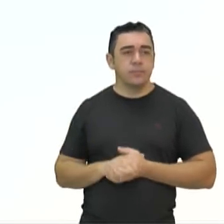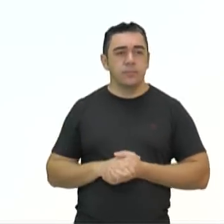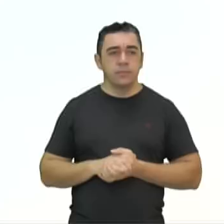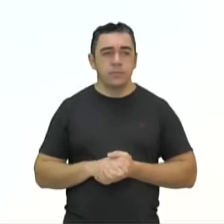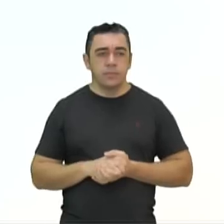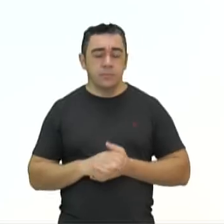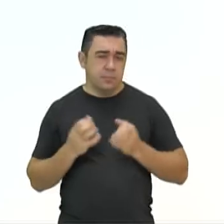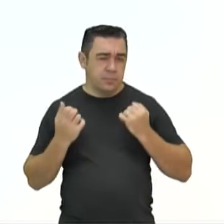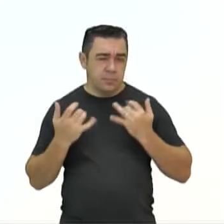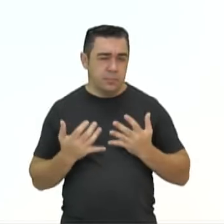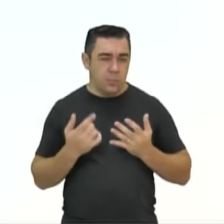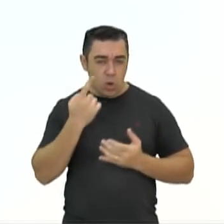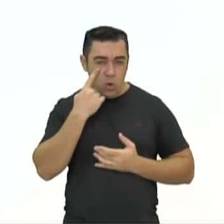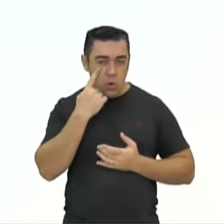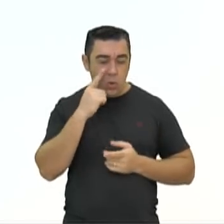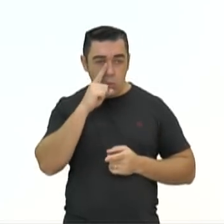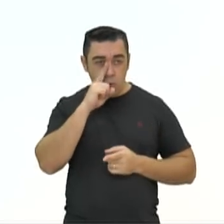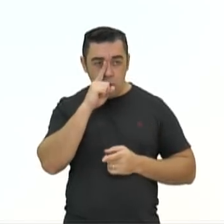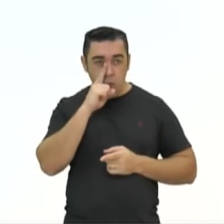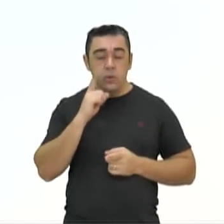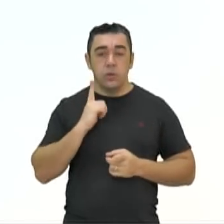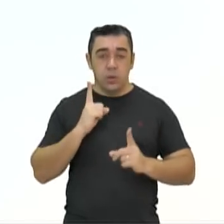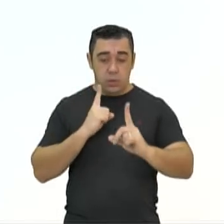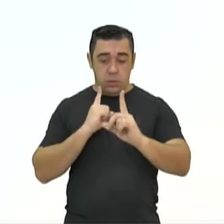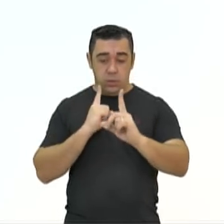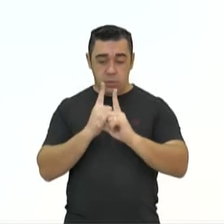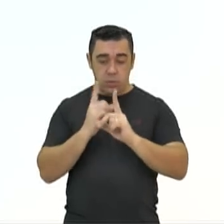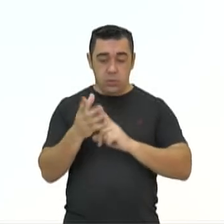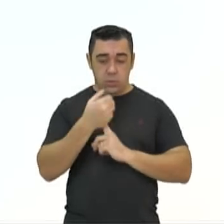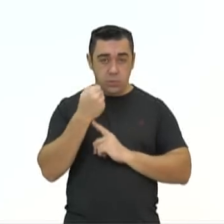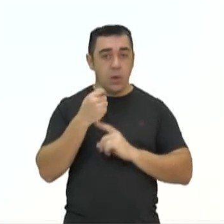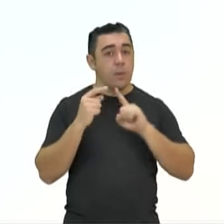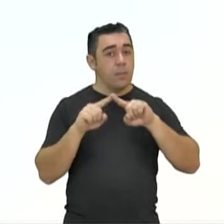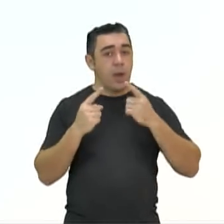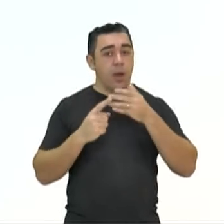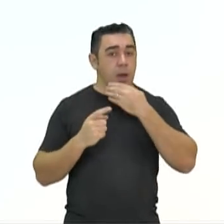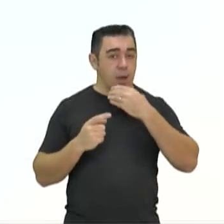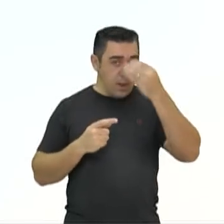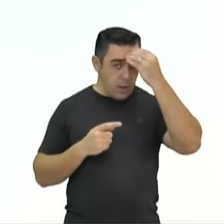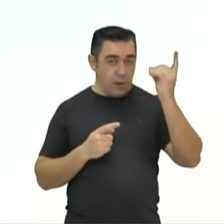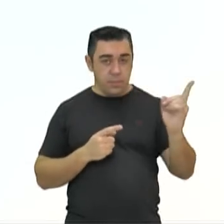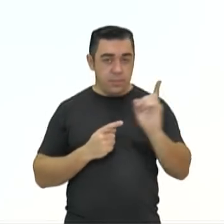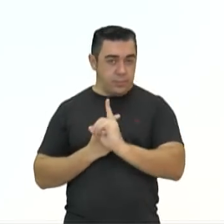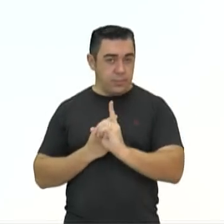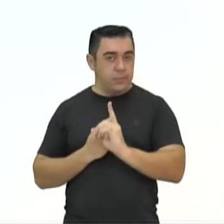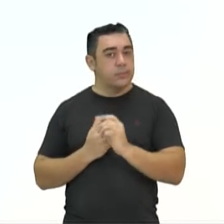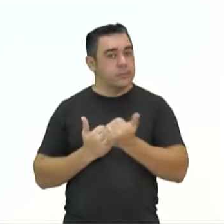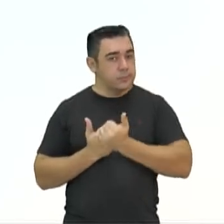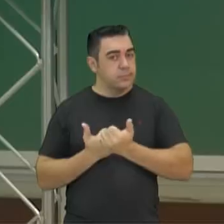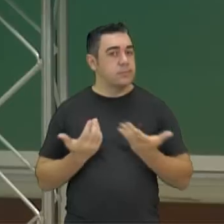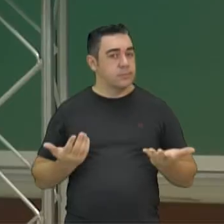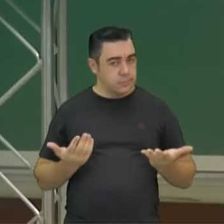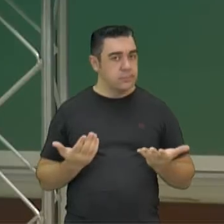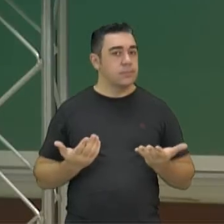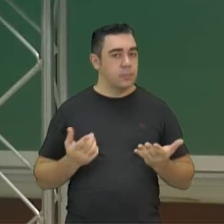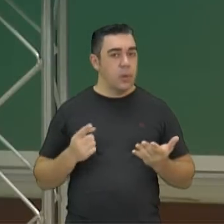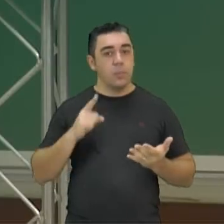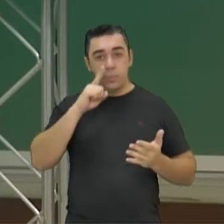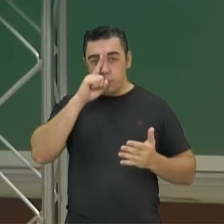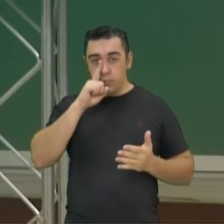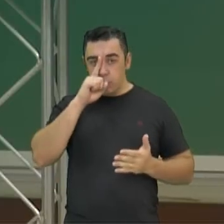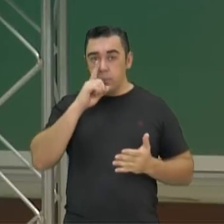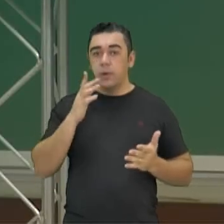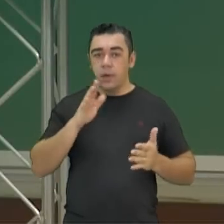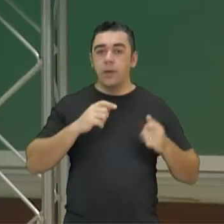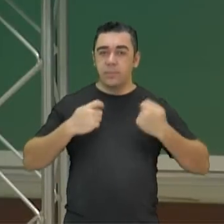falei para você, ó, o contragolpe, né? Ele capturou a torre, o rei ia matar ela, mas, né, por isso que a gente precisa